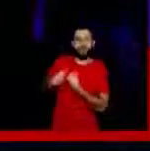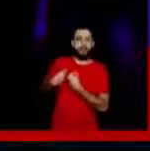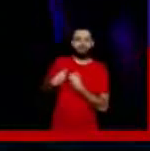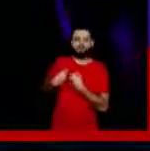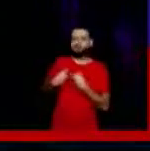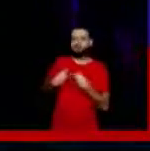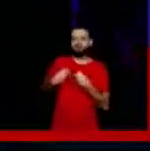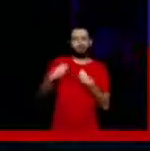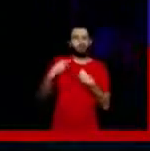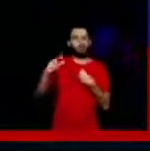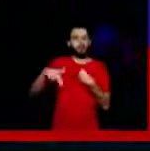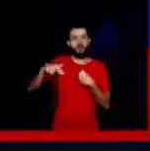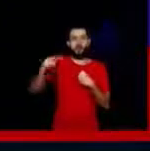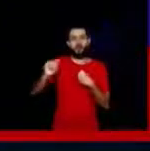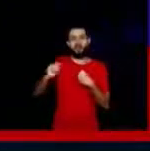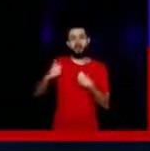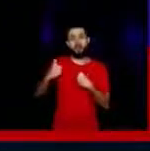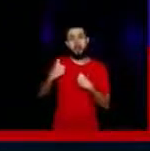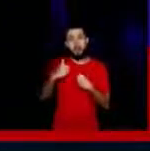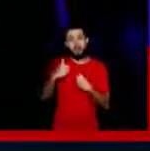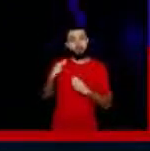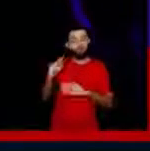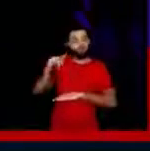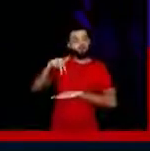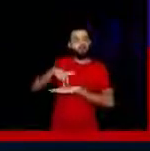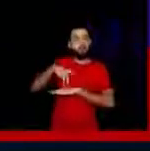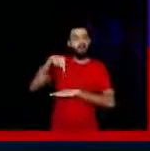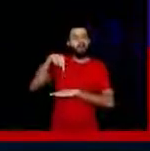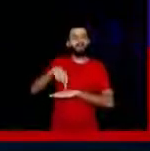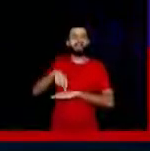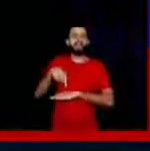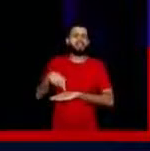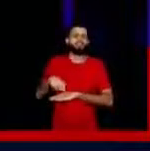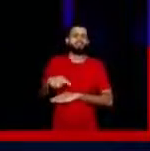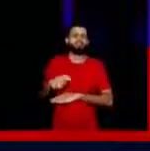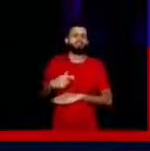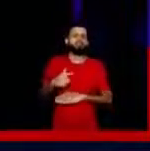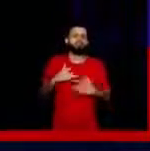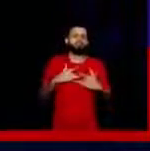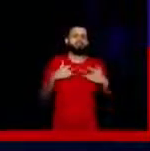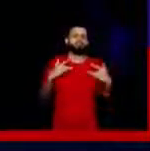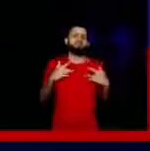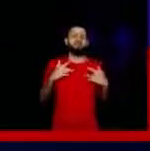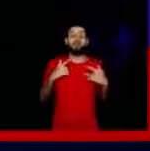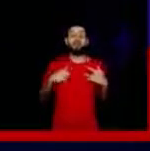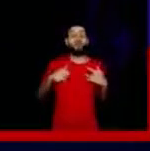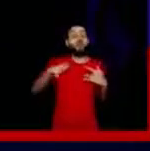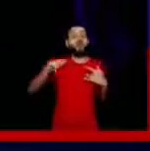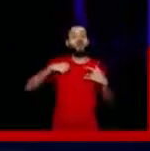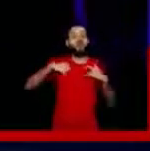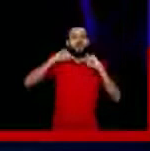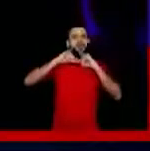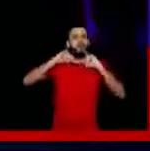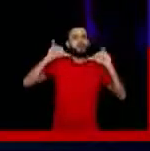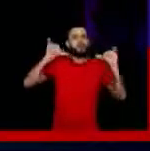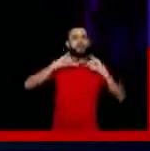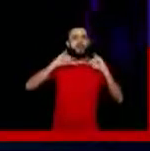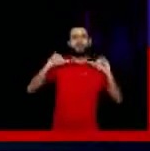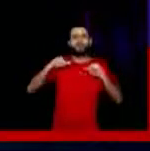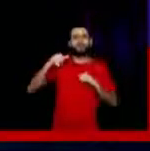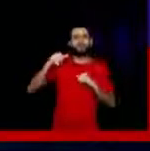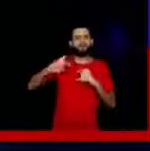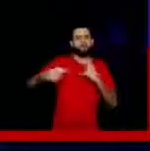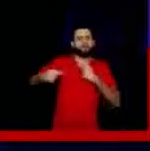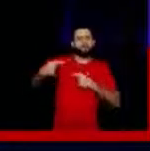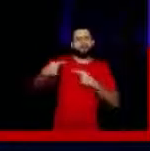da questão ideológica, evidentemente a Secretaria de Cultura, que é responsável, vai poder fazer ali a verificação e